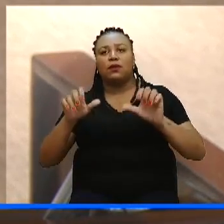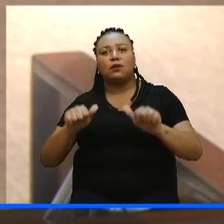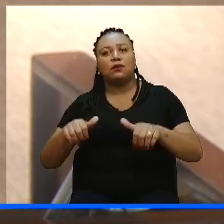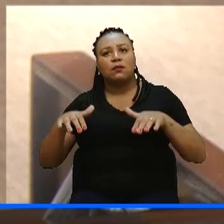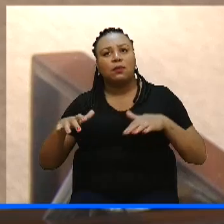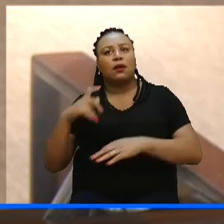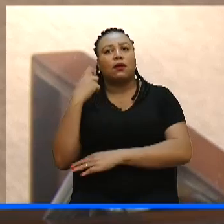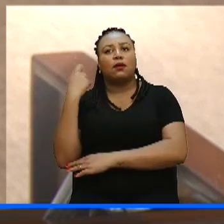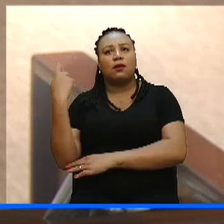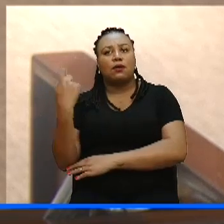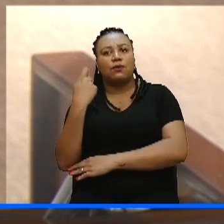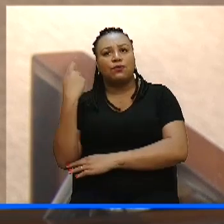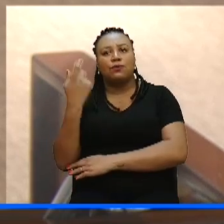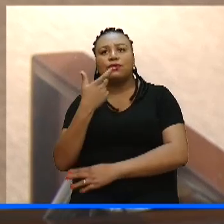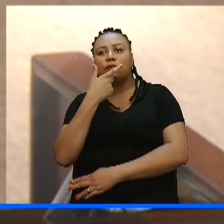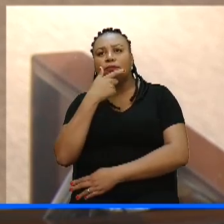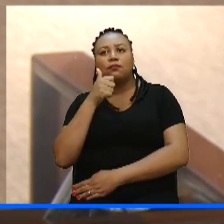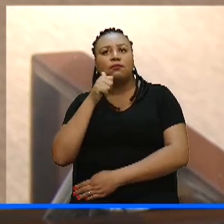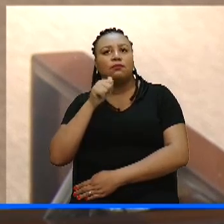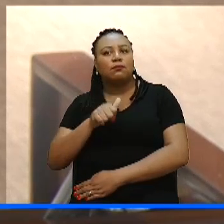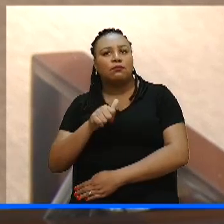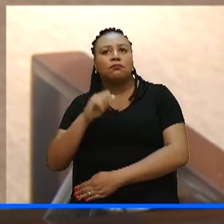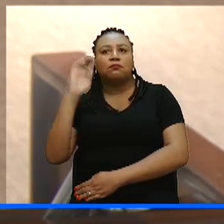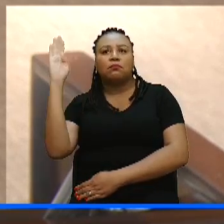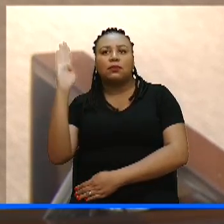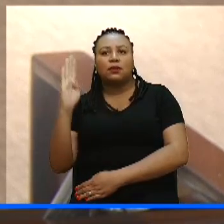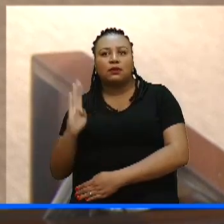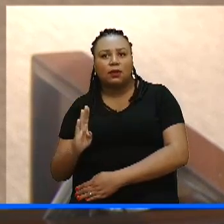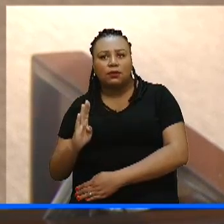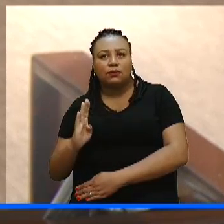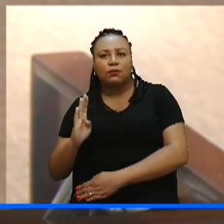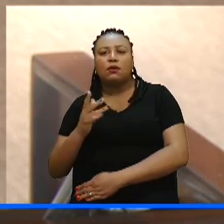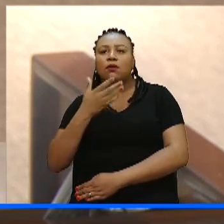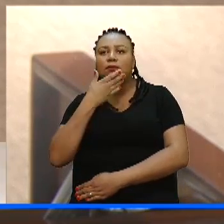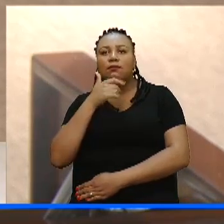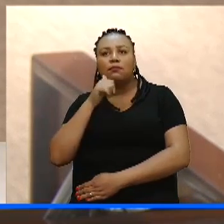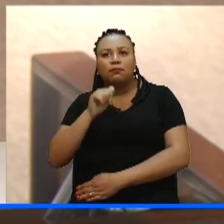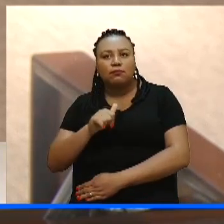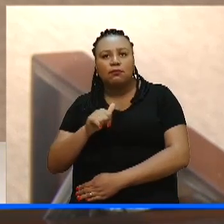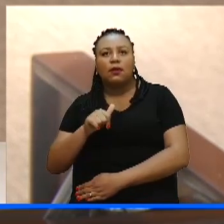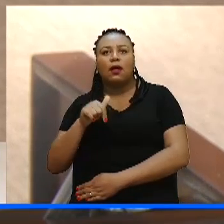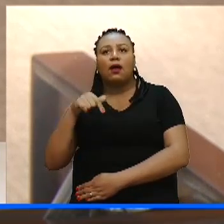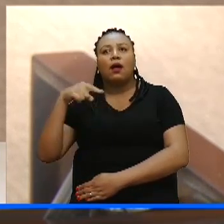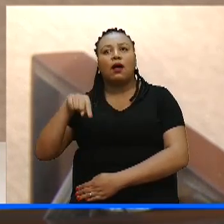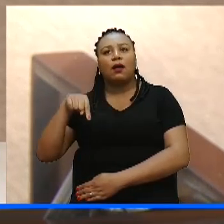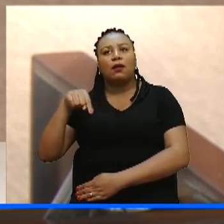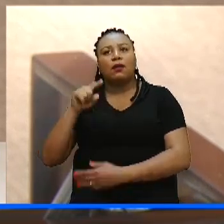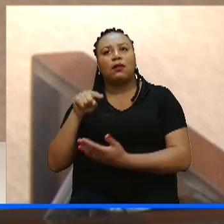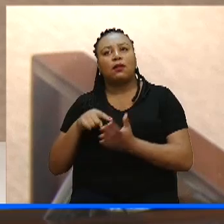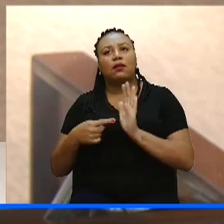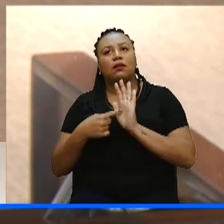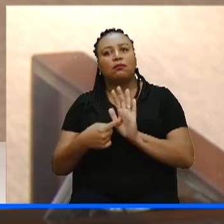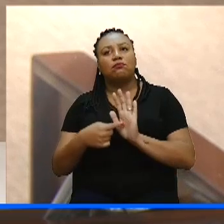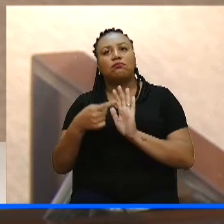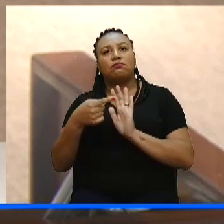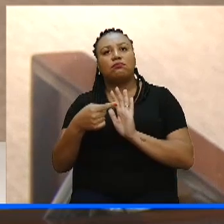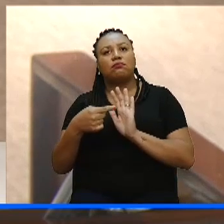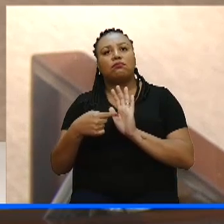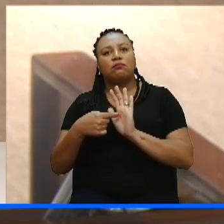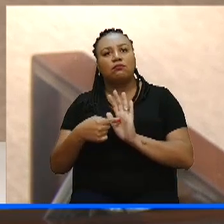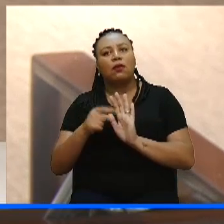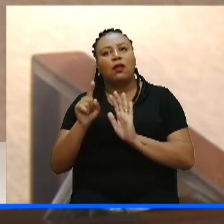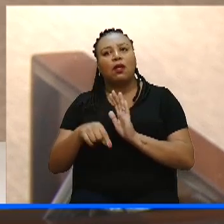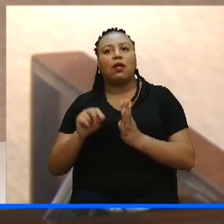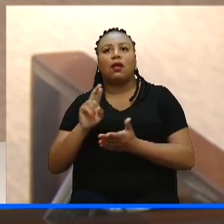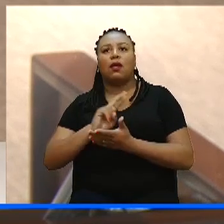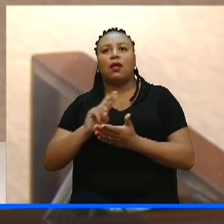gaúchos e gaúchas brasileiros e brasileiras aqui está o